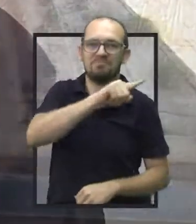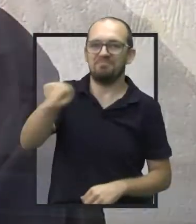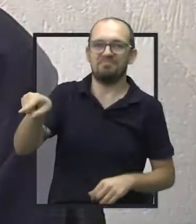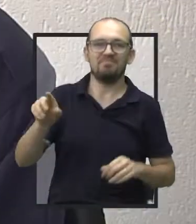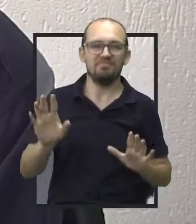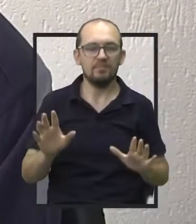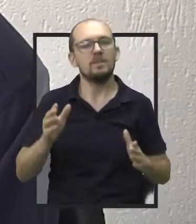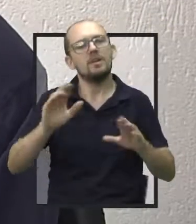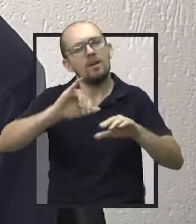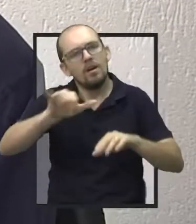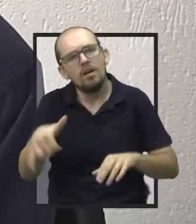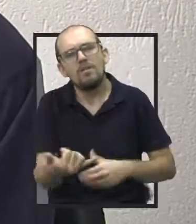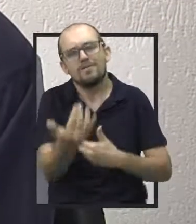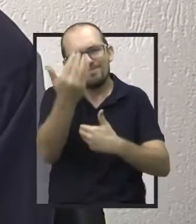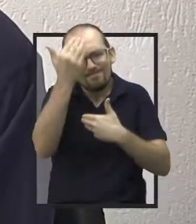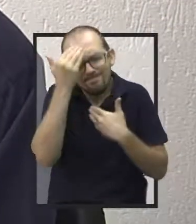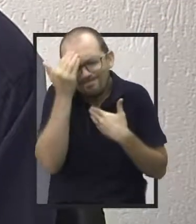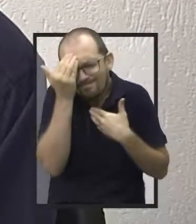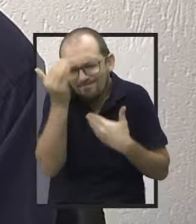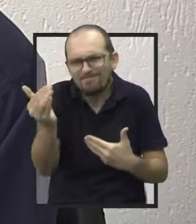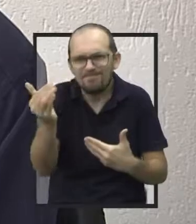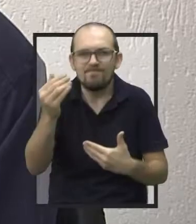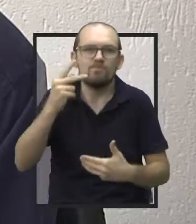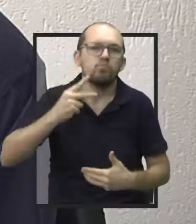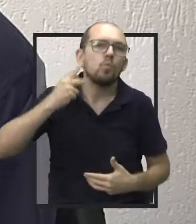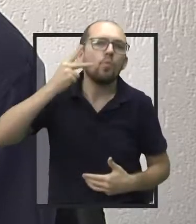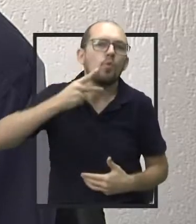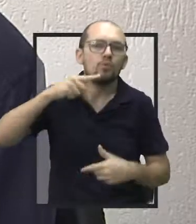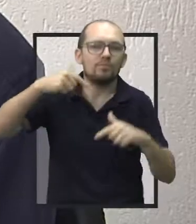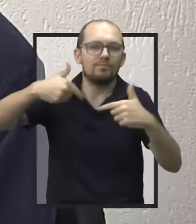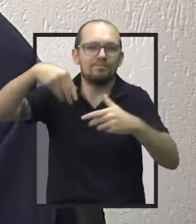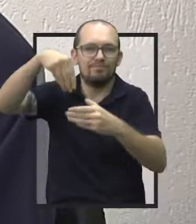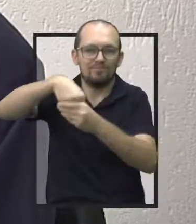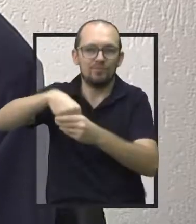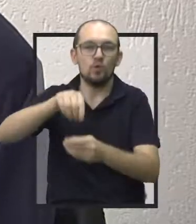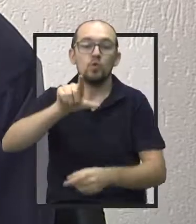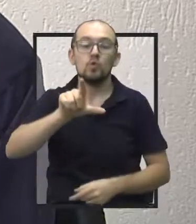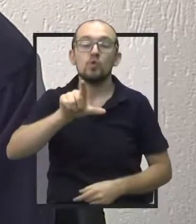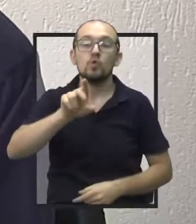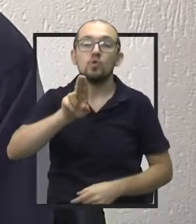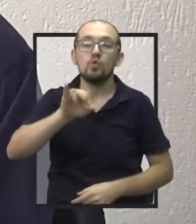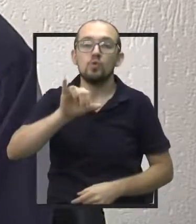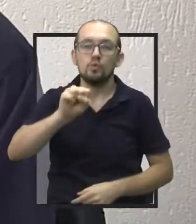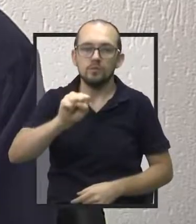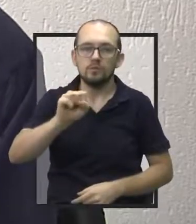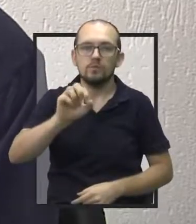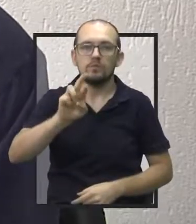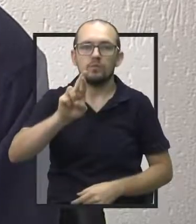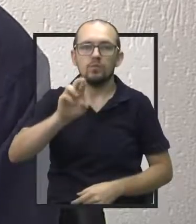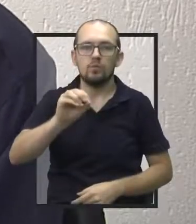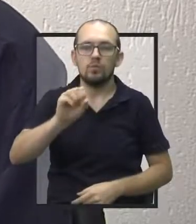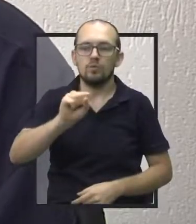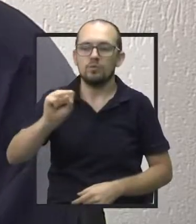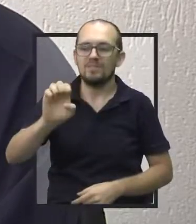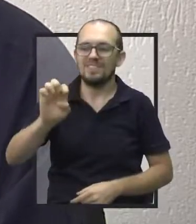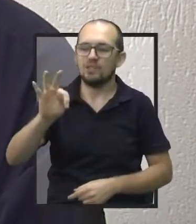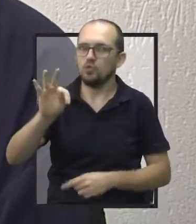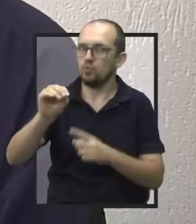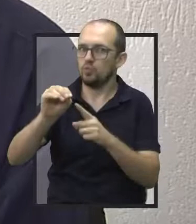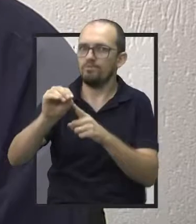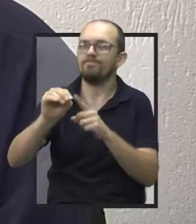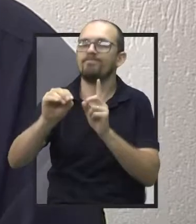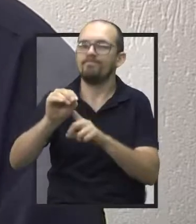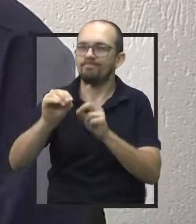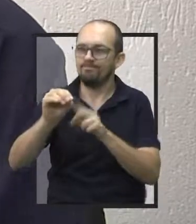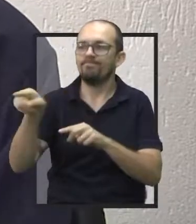pra agradecer inclusive o promotor o ministério público através do promotor luiz fernando voss e e prontamente a gente sabe